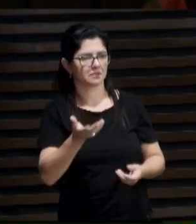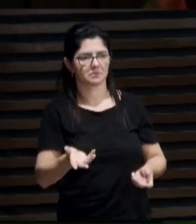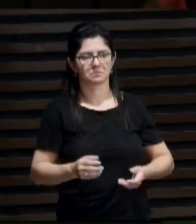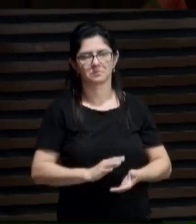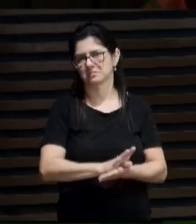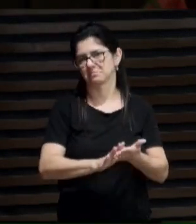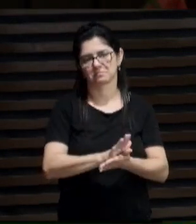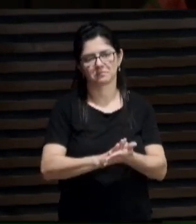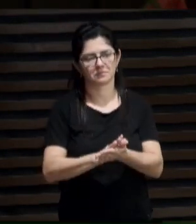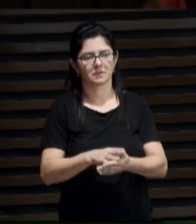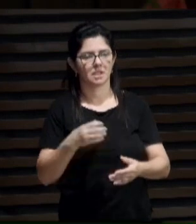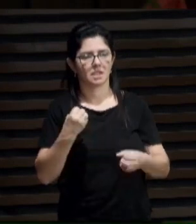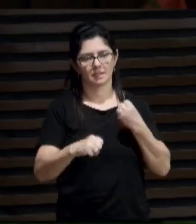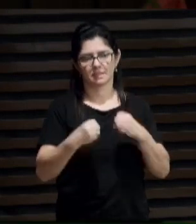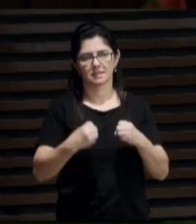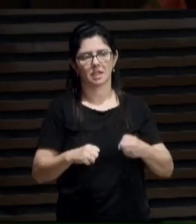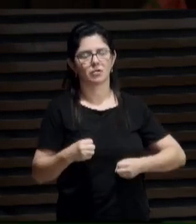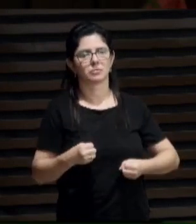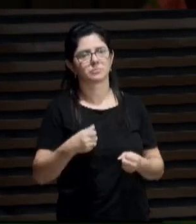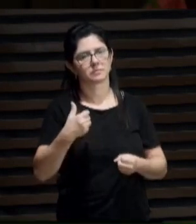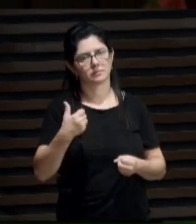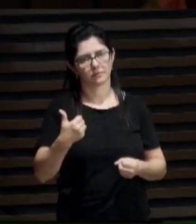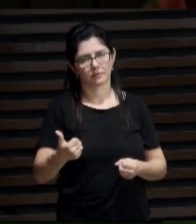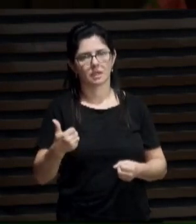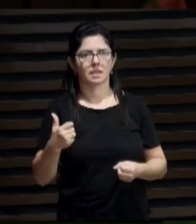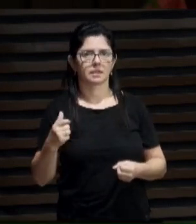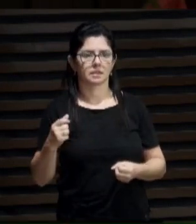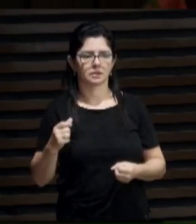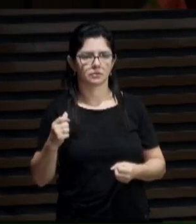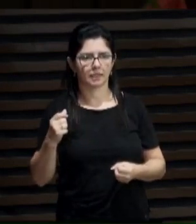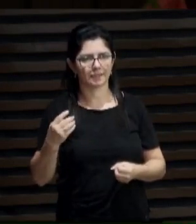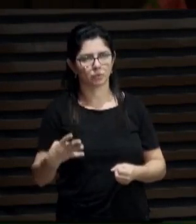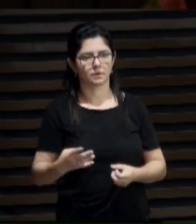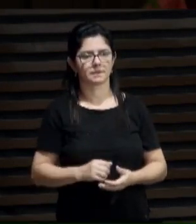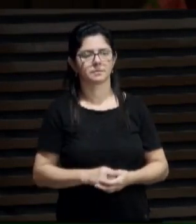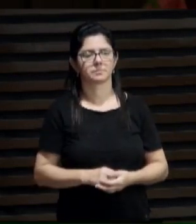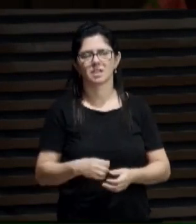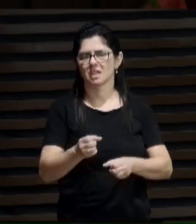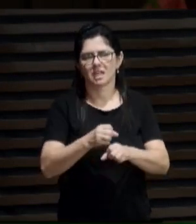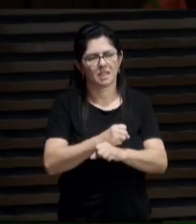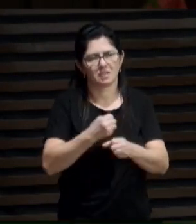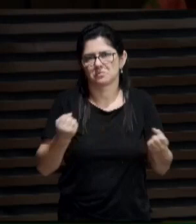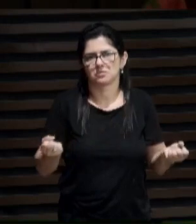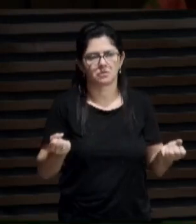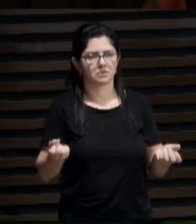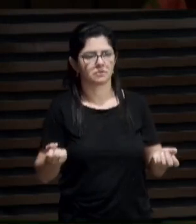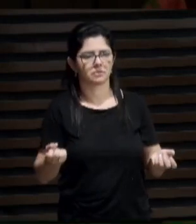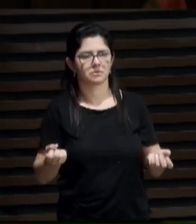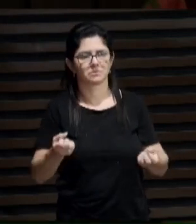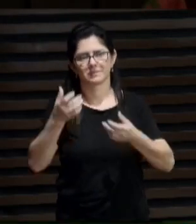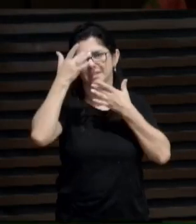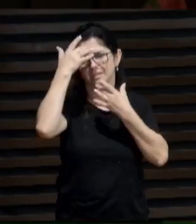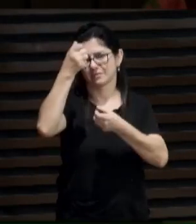14, versículo 2 e 3. É inútil todo o esforço do homem para